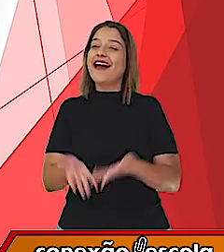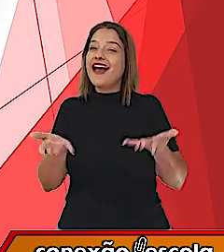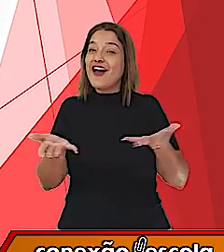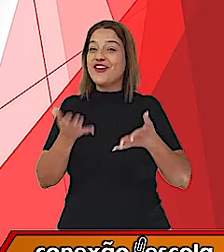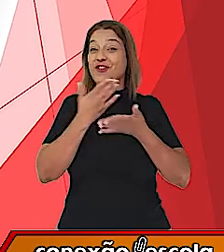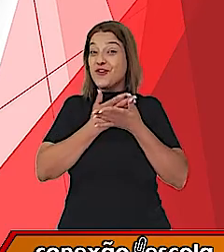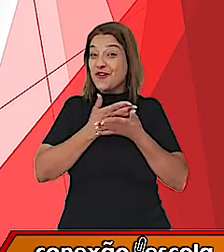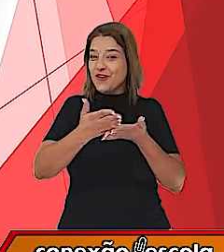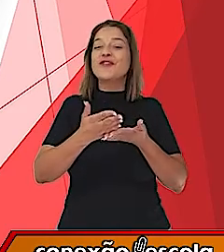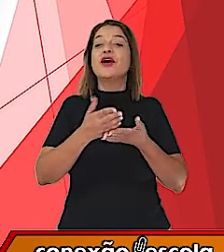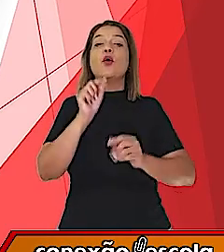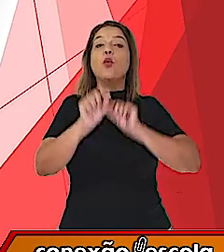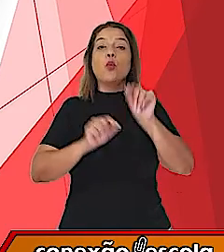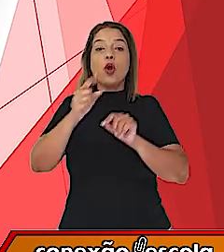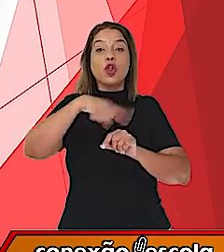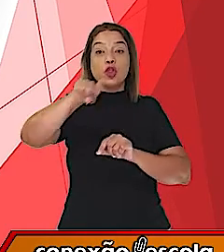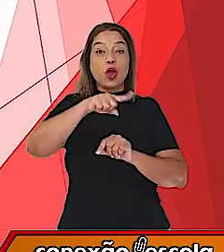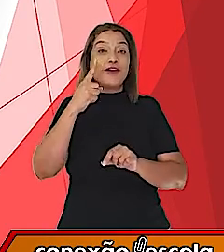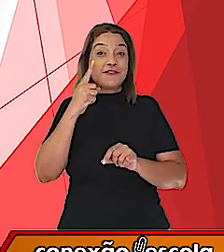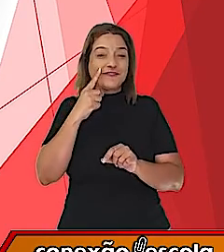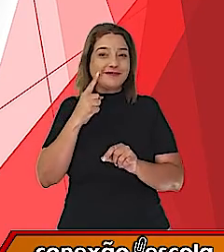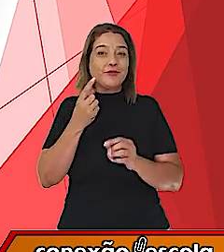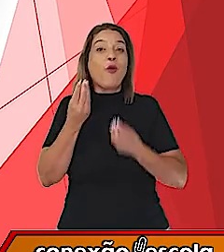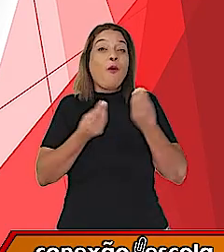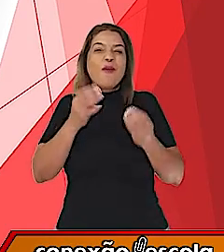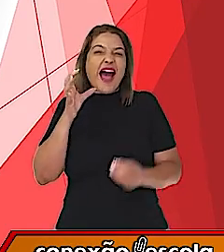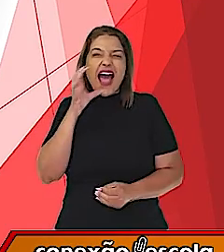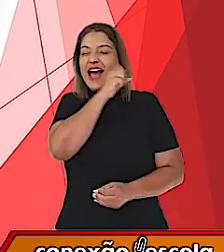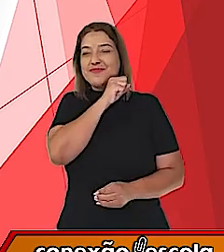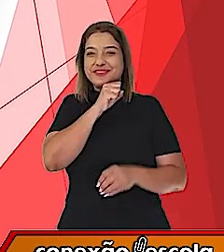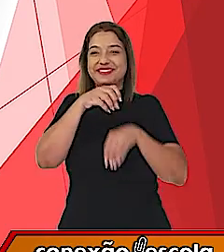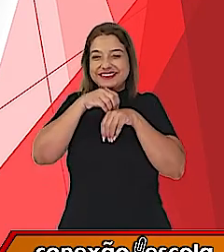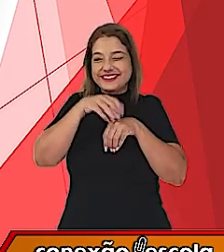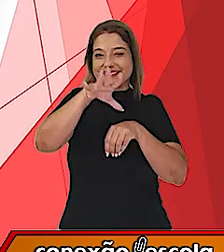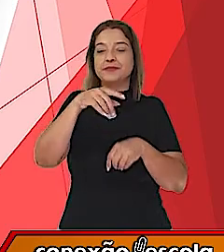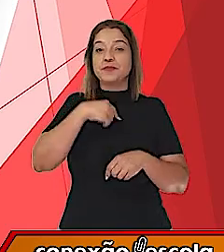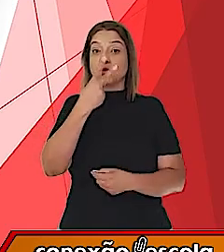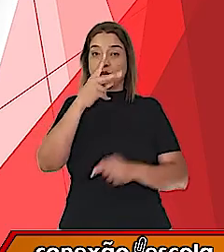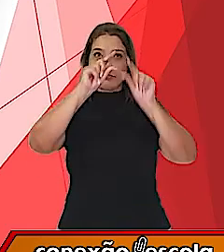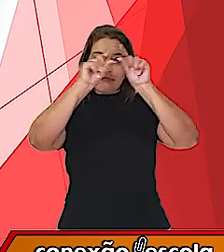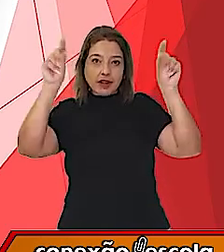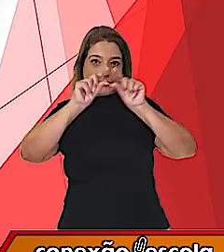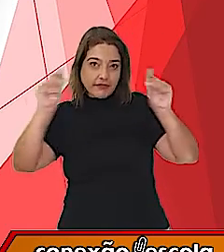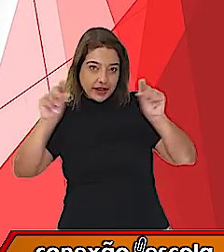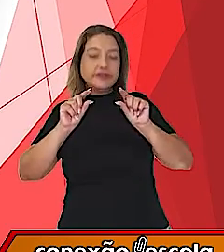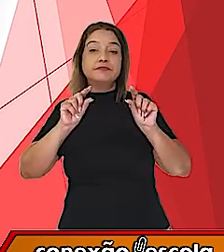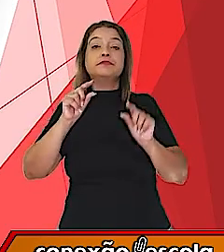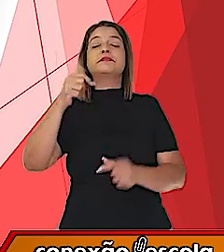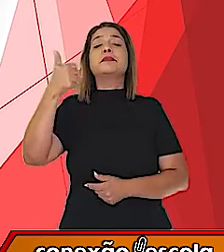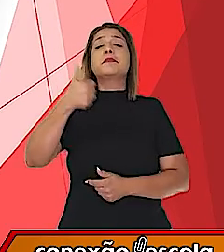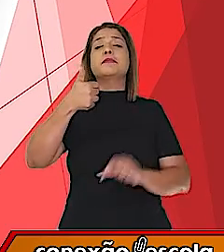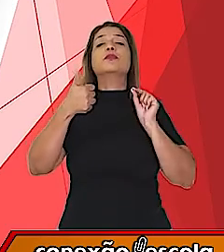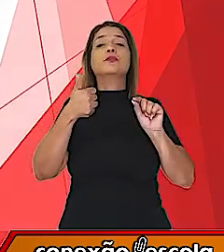Para começar, faremos um esquenta. Olha só, vou lhe dizer duas frases. A